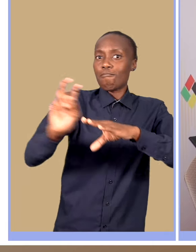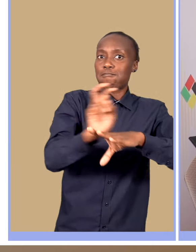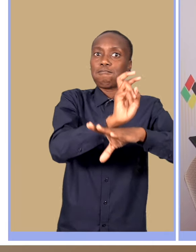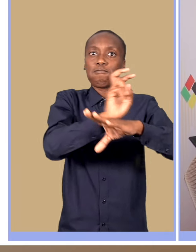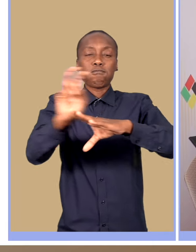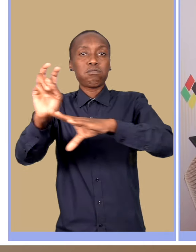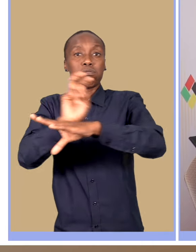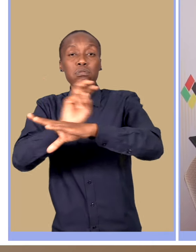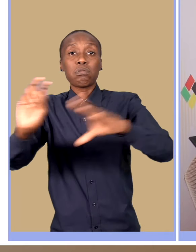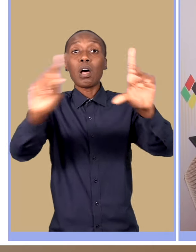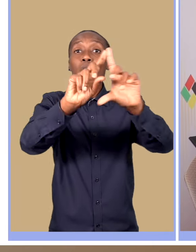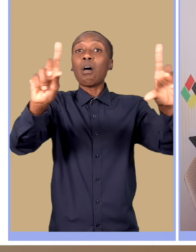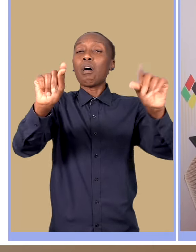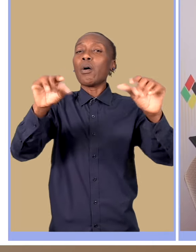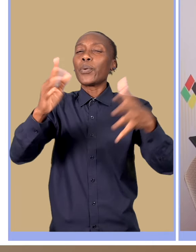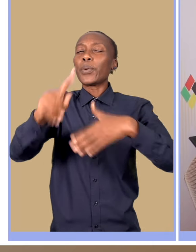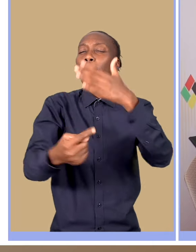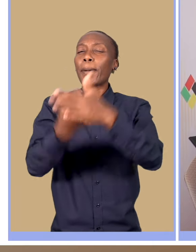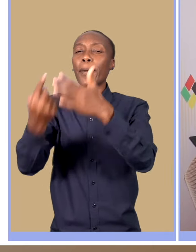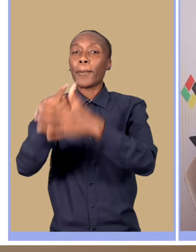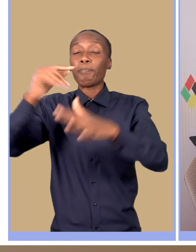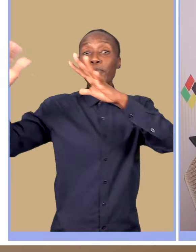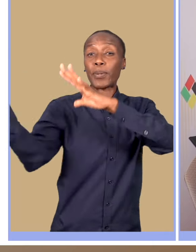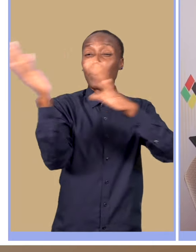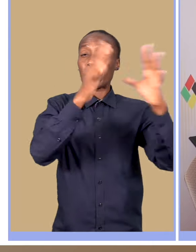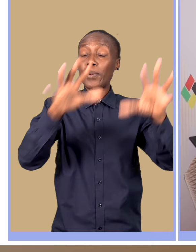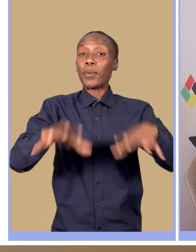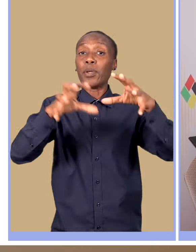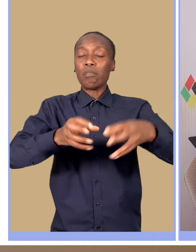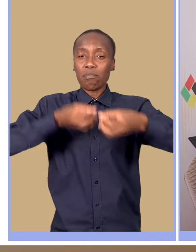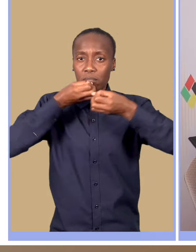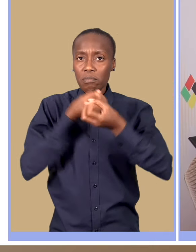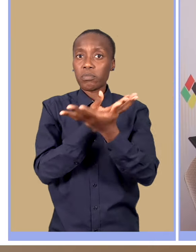a monitoria, não é? Desses eventos para poder evitar